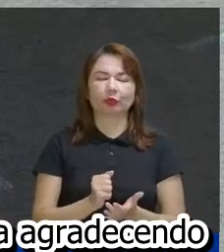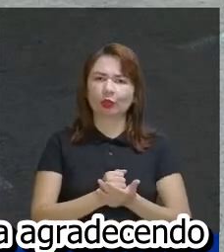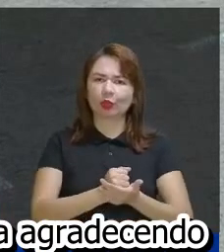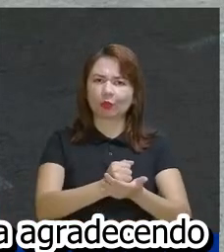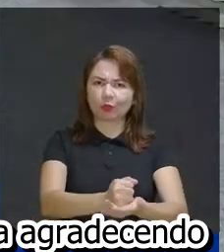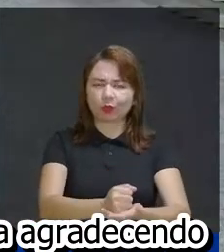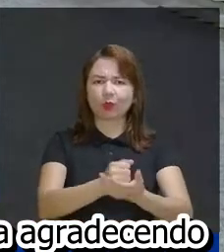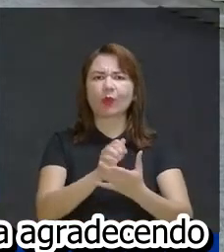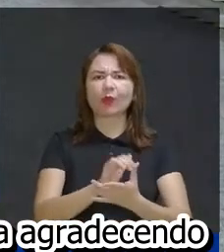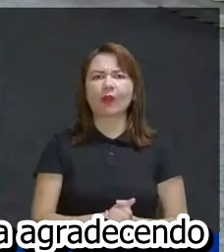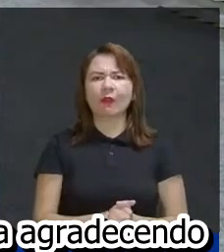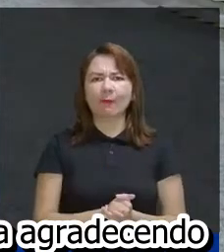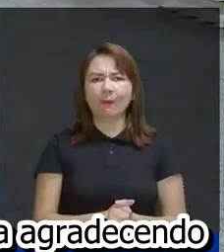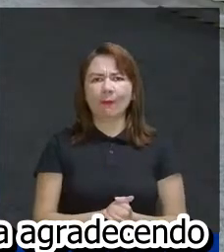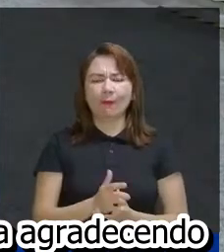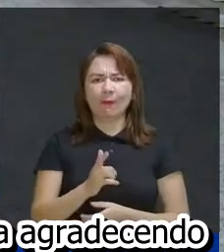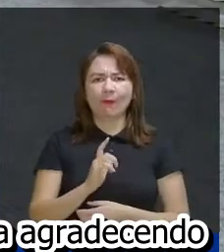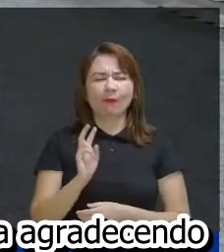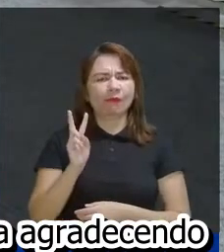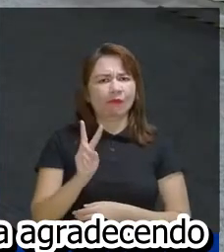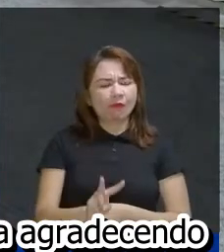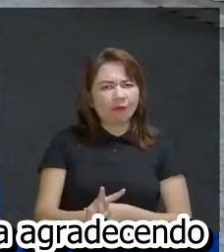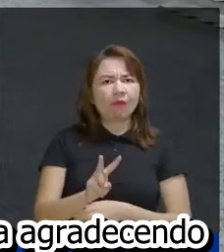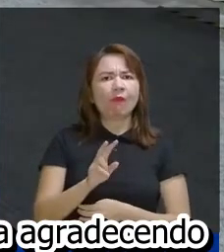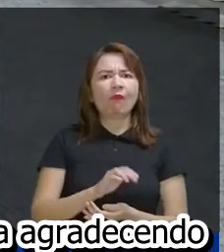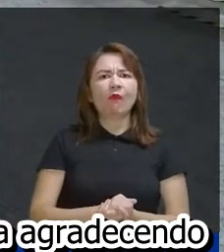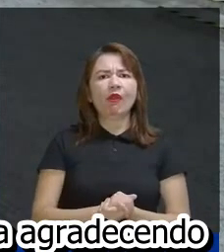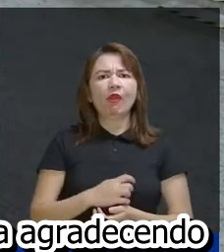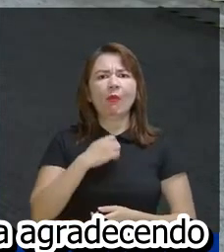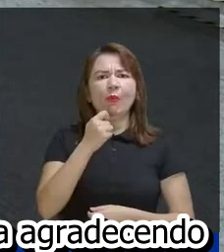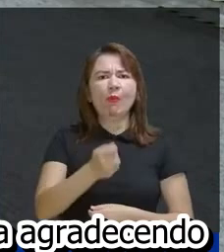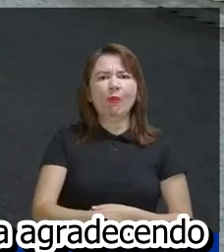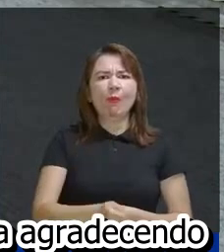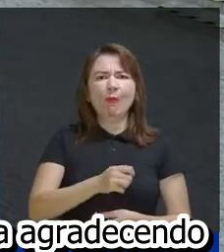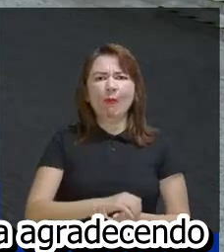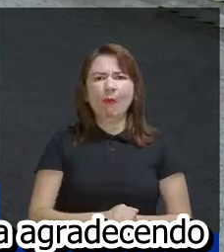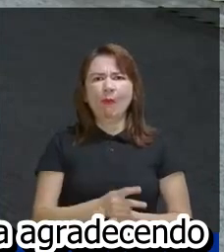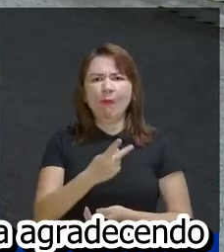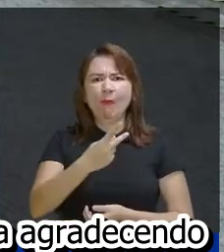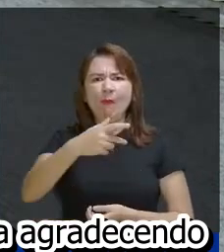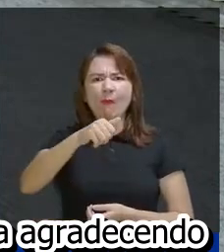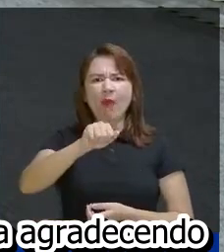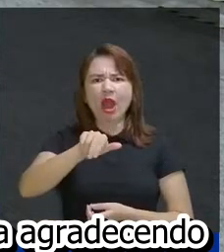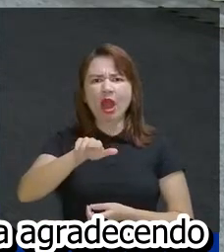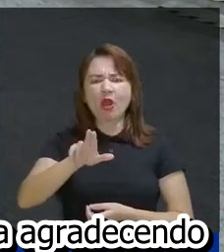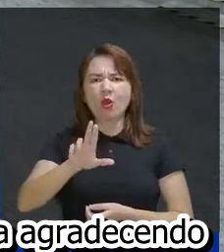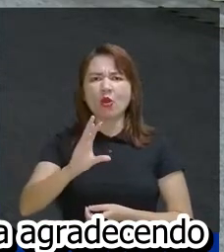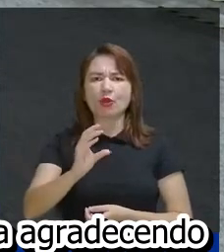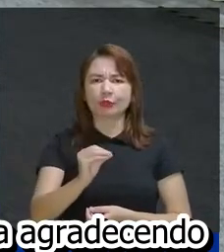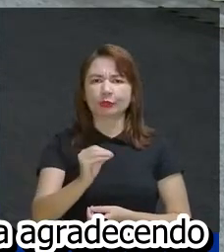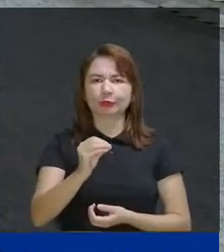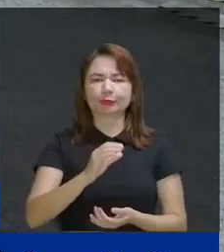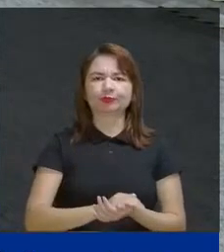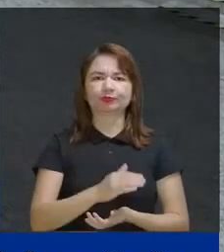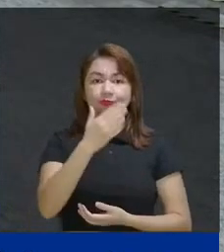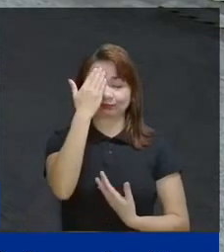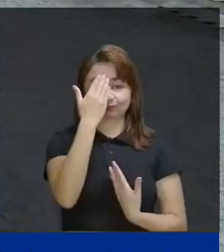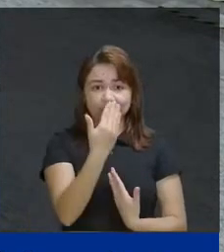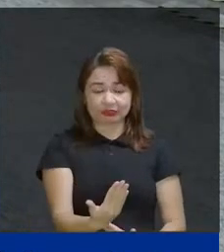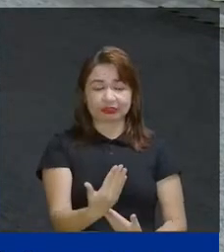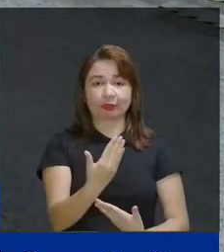apoio, inclusive eu vi a manifestação do juiz Paulo Madeira, agradecendo